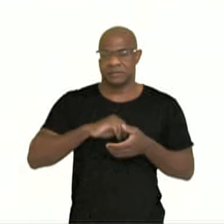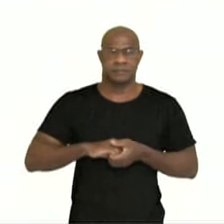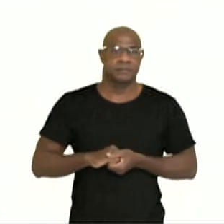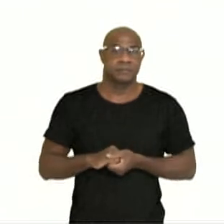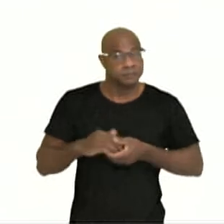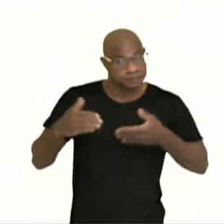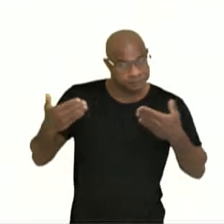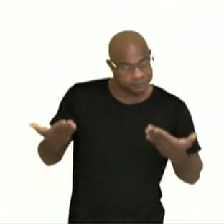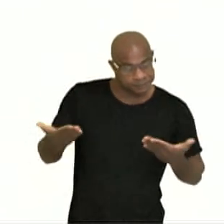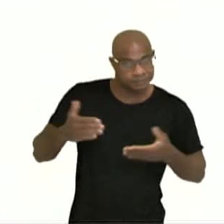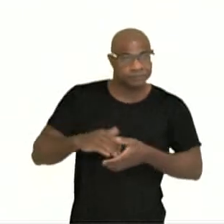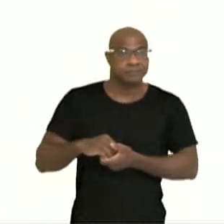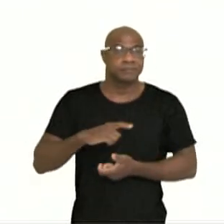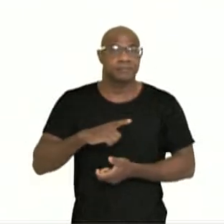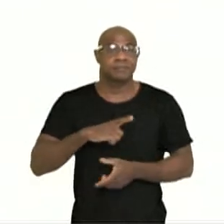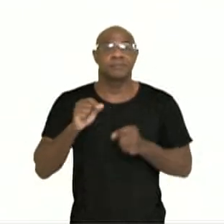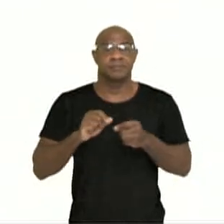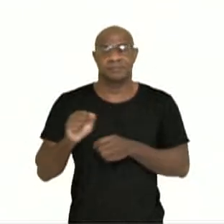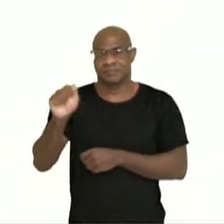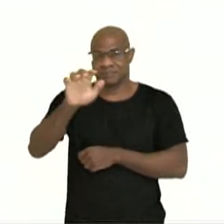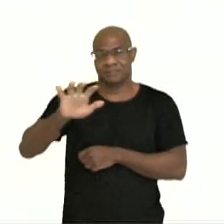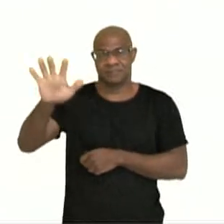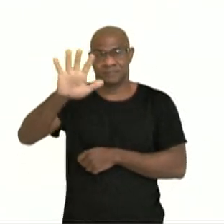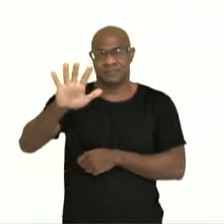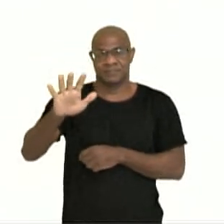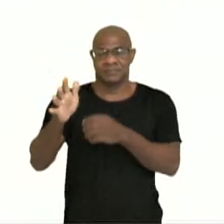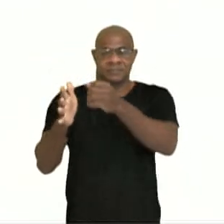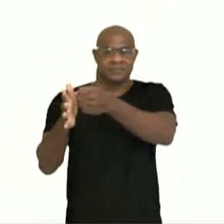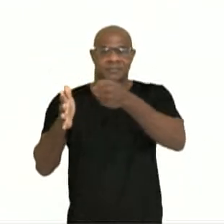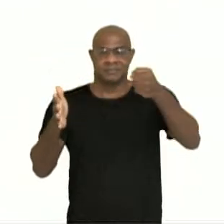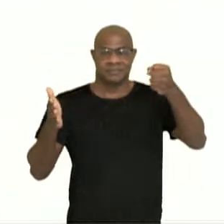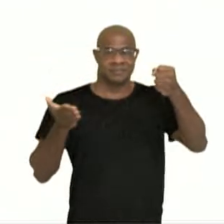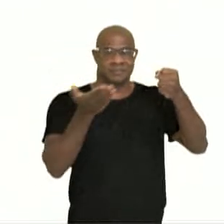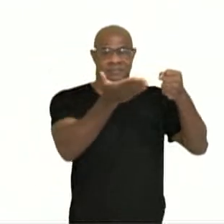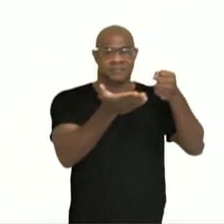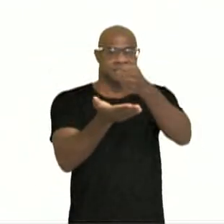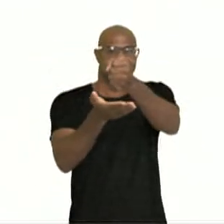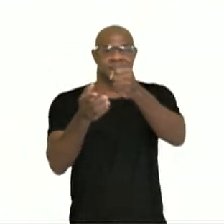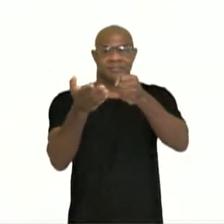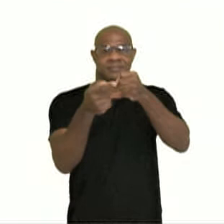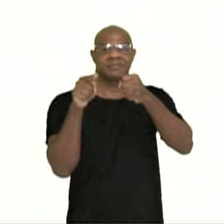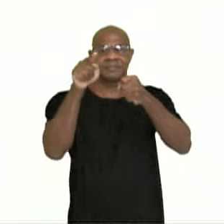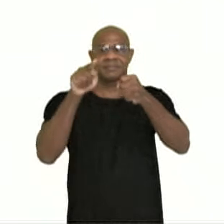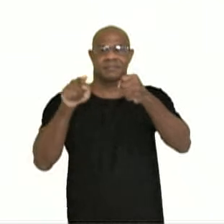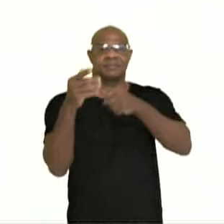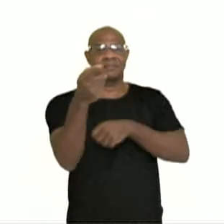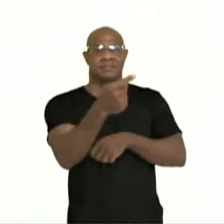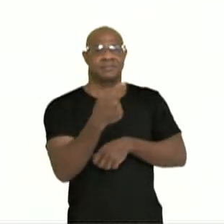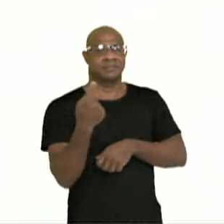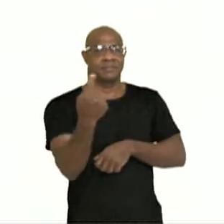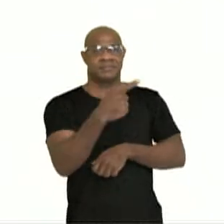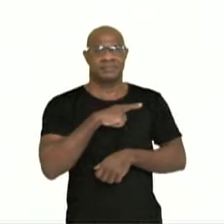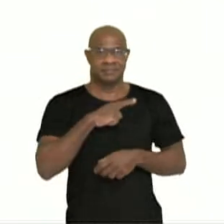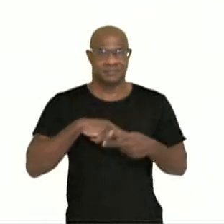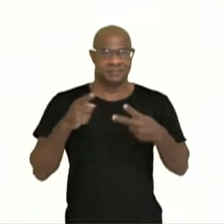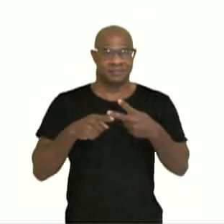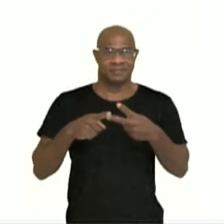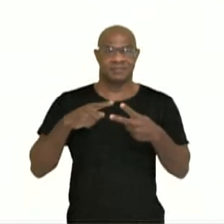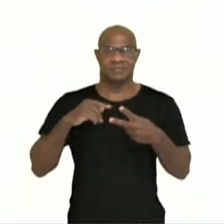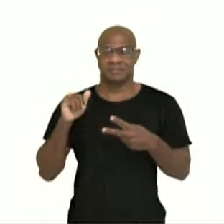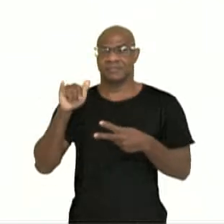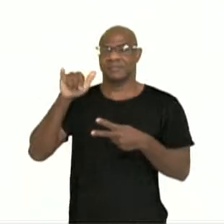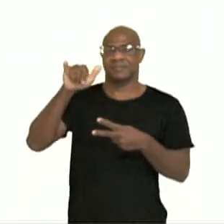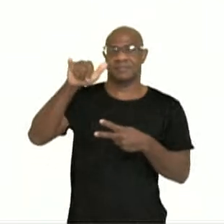Bom, pessoal, temos aqui a figura de um forno micro-ondas, né, a microwave oven, né? E temos a figura de